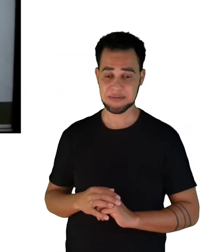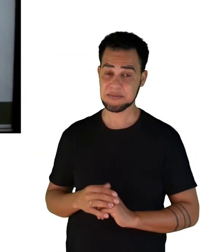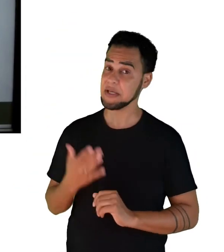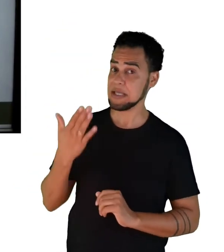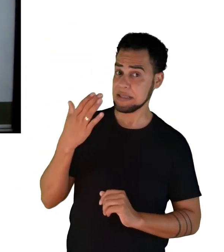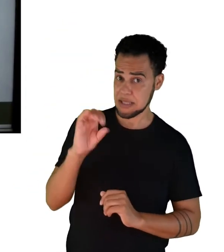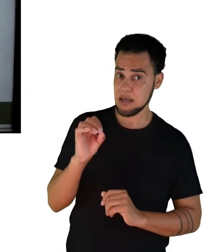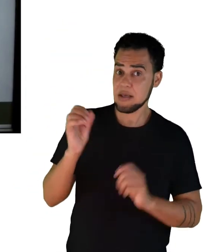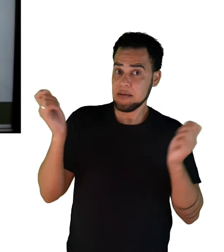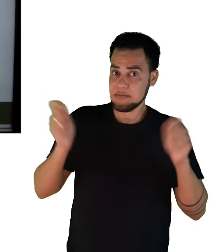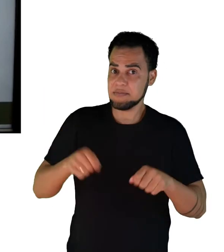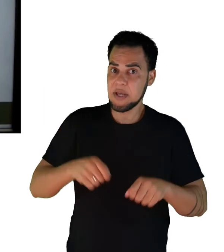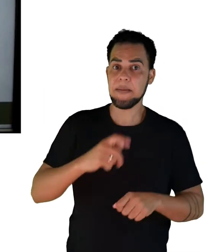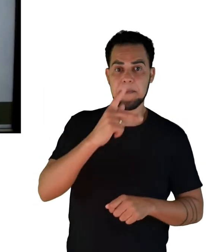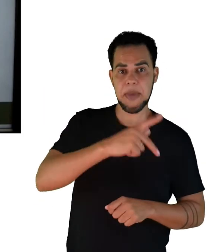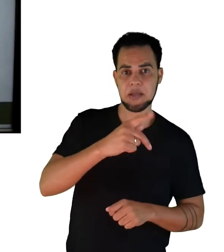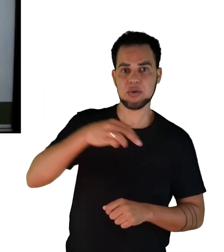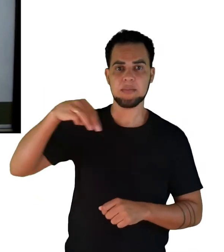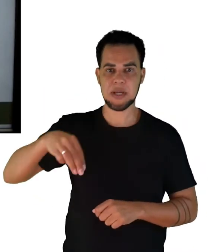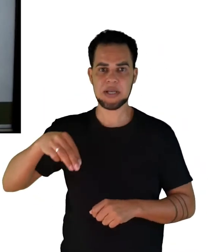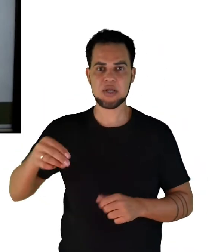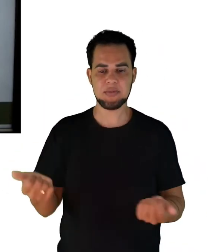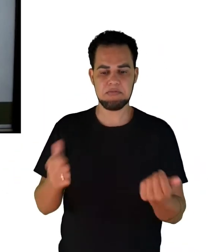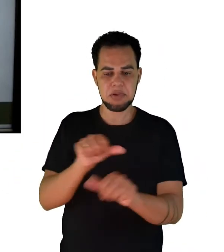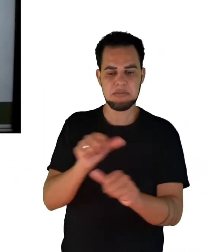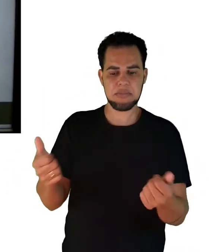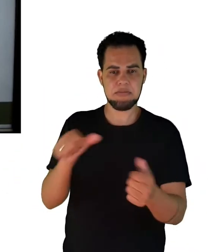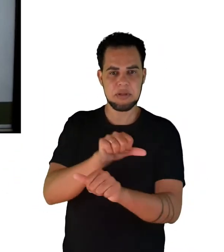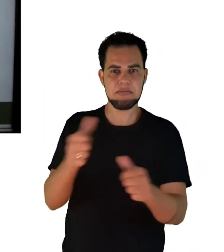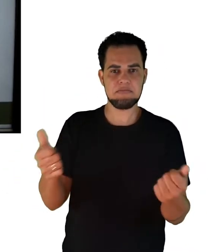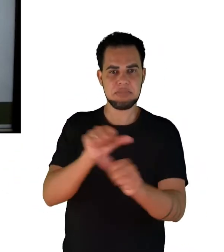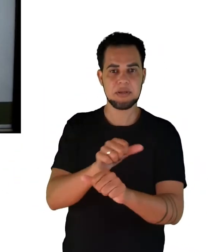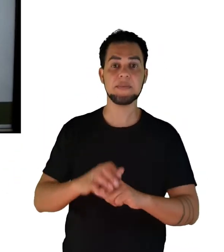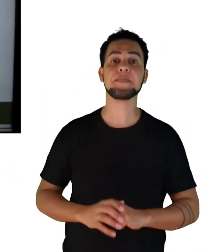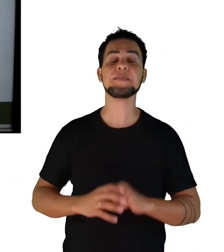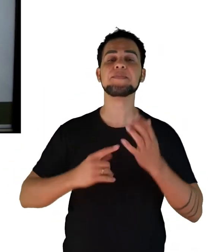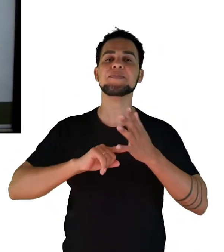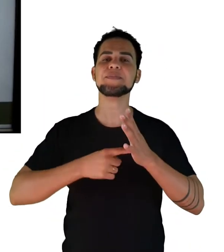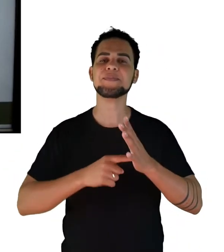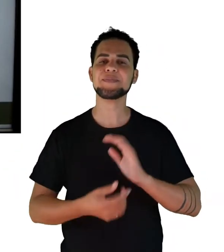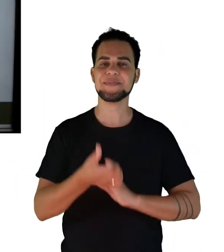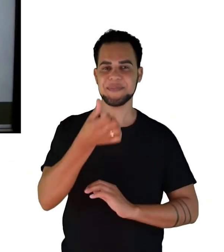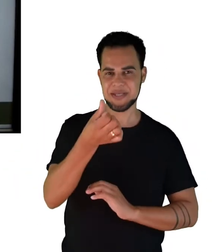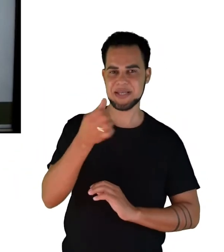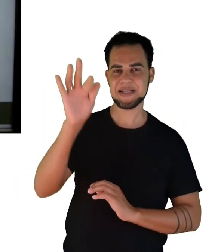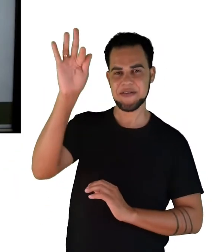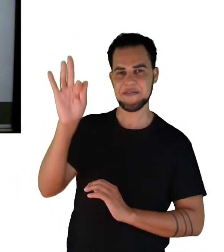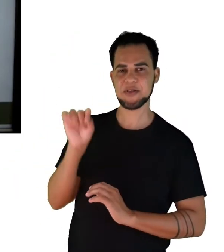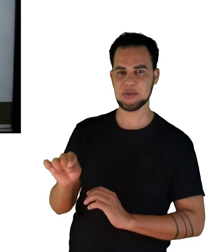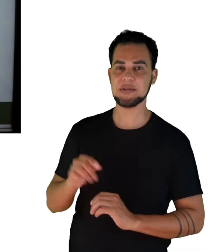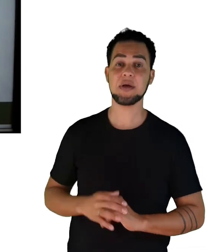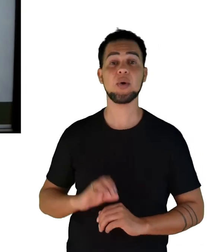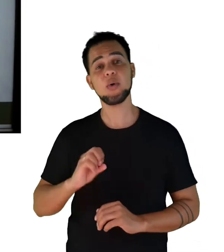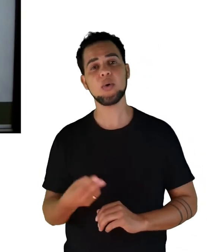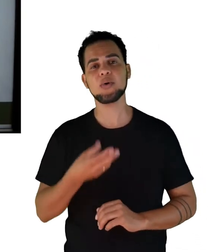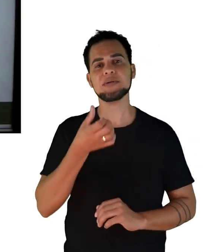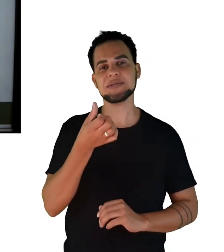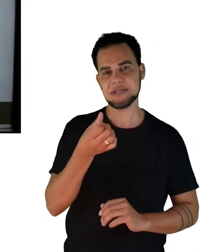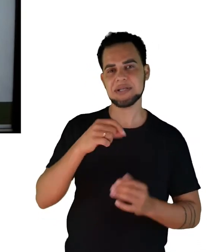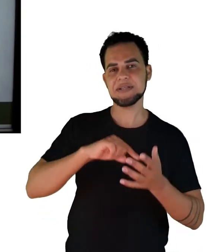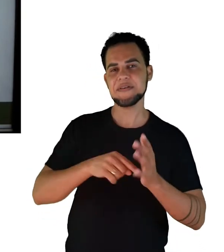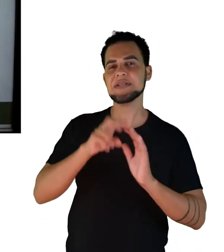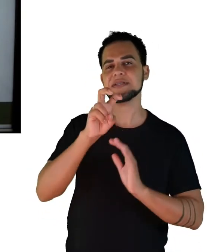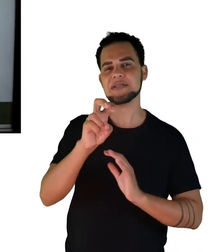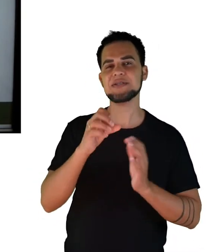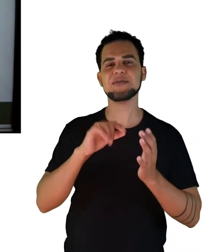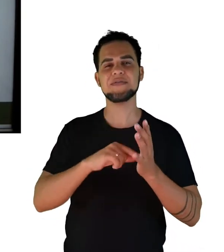para Pedro e Marineide, podendo permutar entre si, multiplicado por 6 fatorial. Ou 6 vezes 5 vezes 4 vezes 3